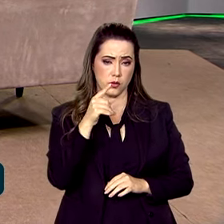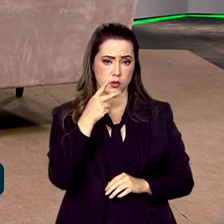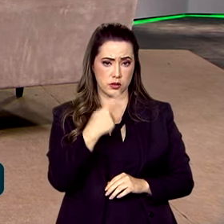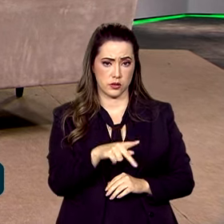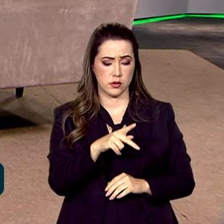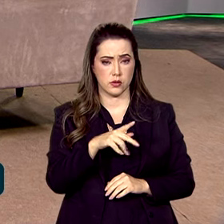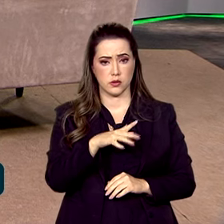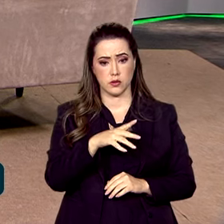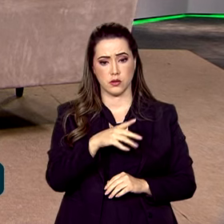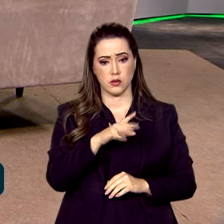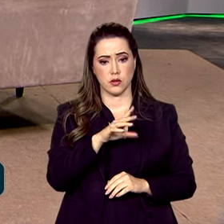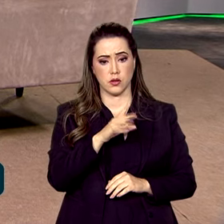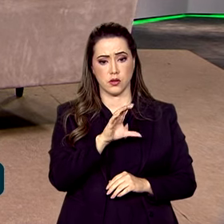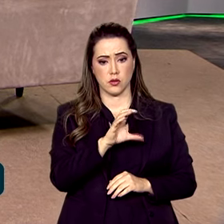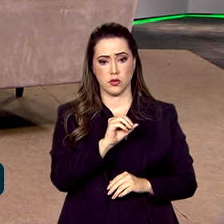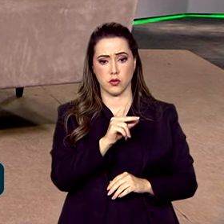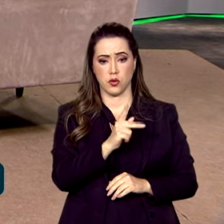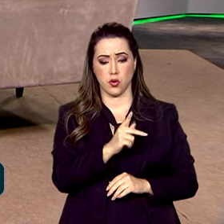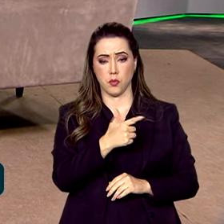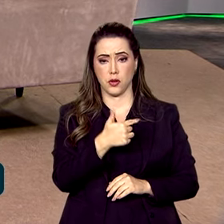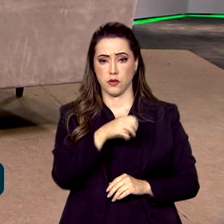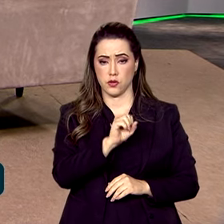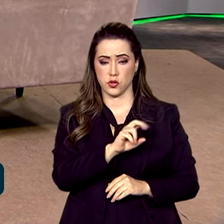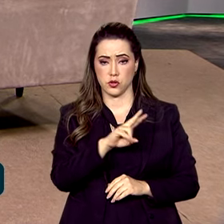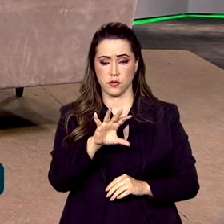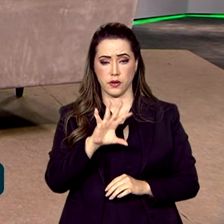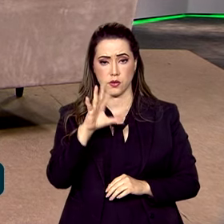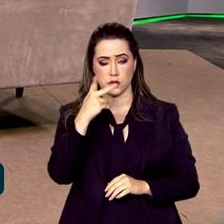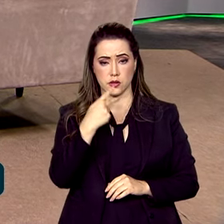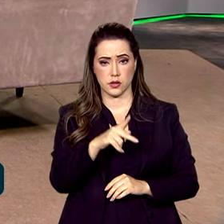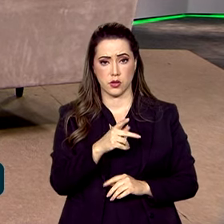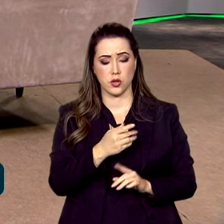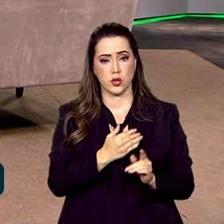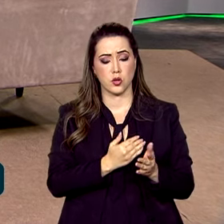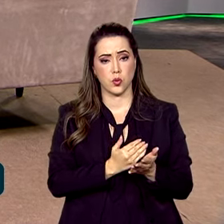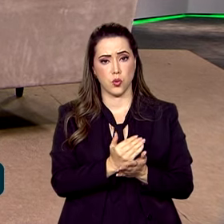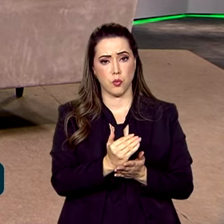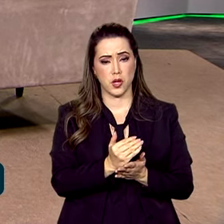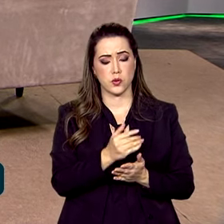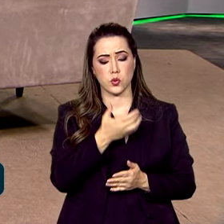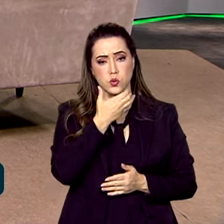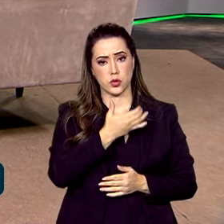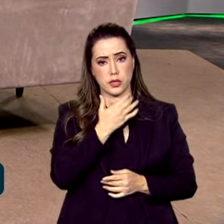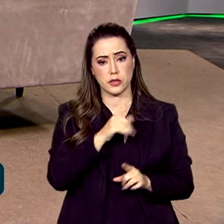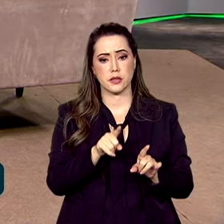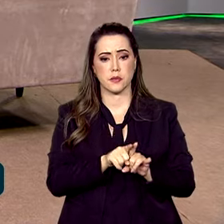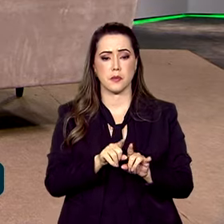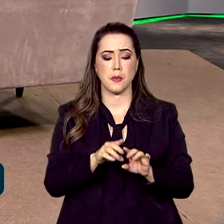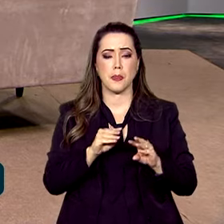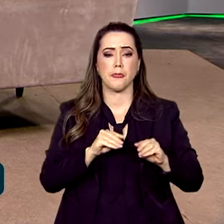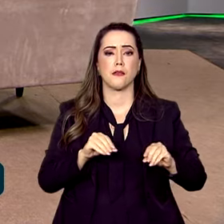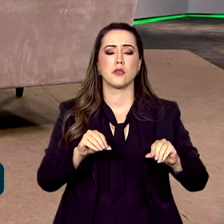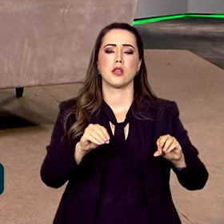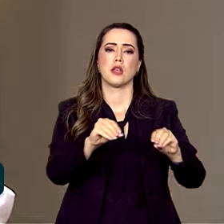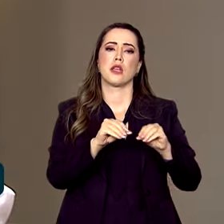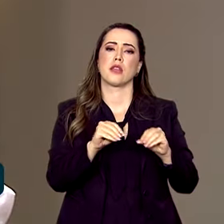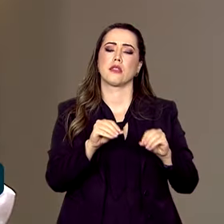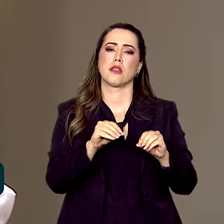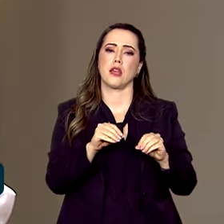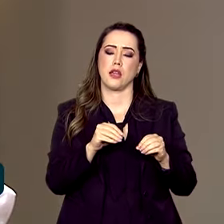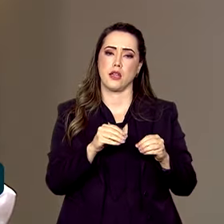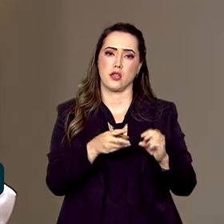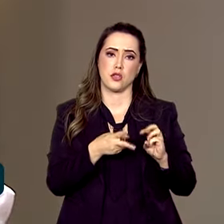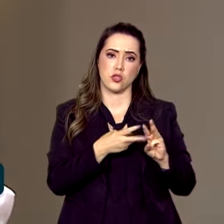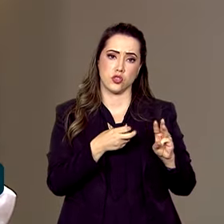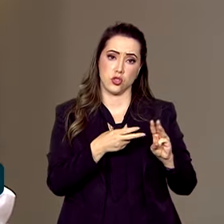agora, a COP28, né? COP28, que vai acontecer agora no início de dezembro. E a terra indígena, a Pitereua, ela foi a